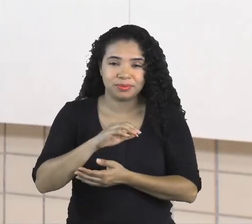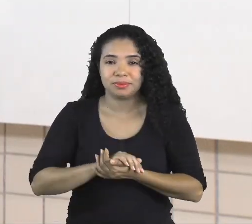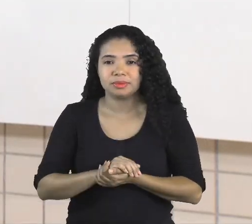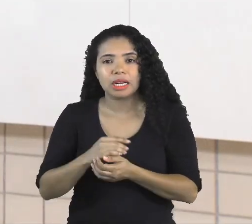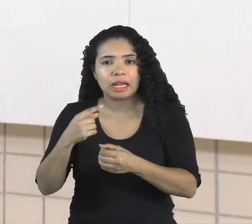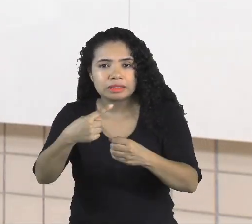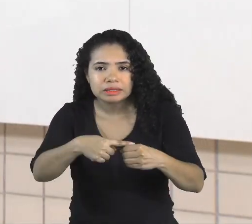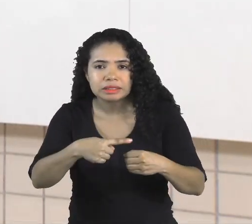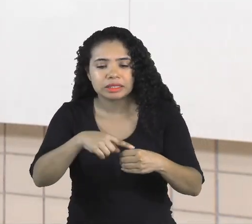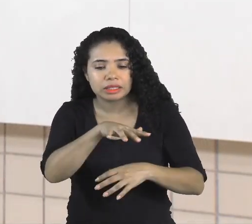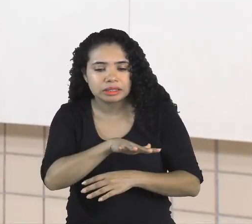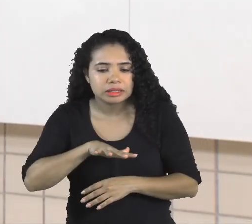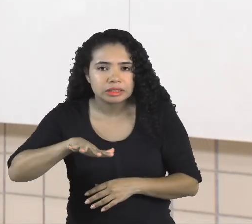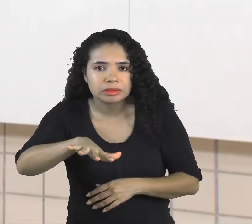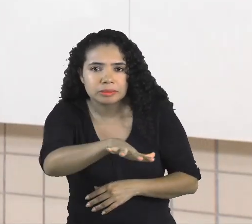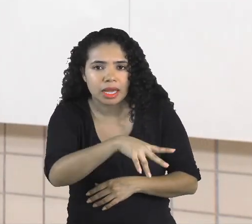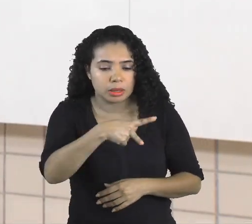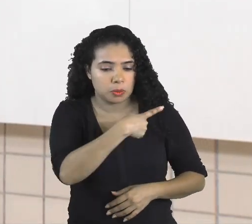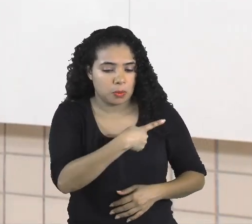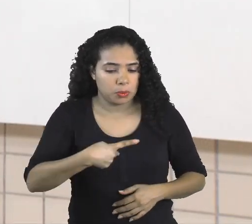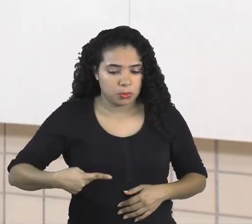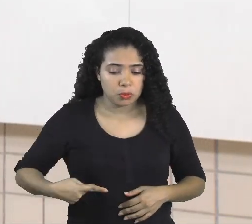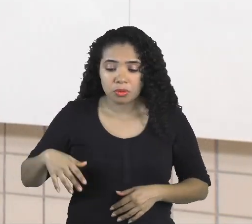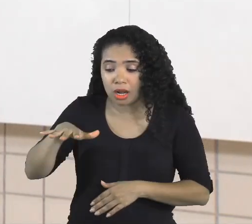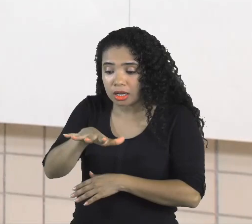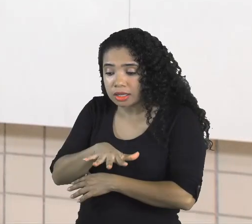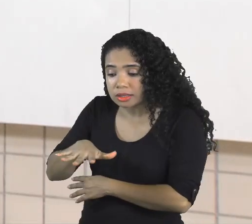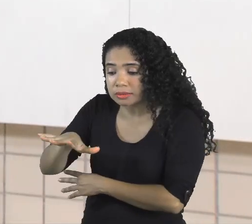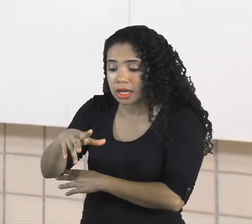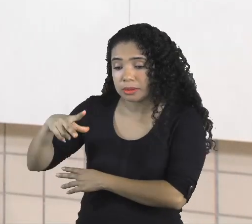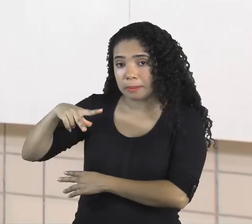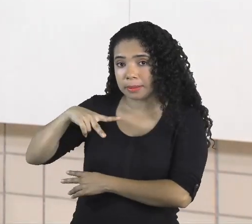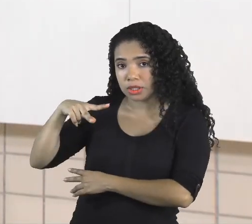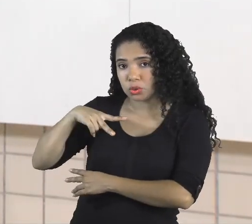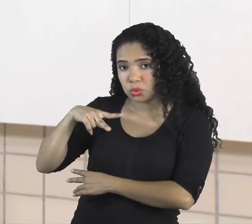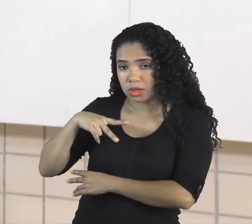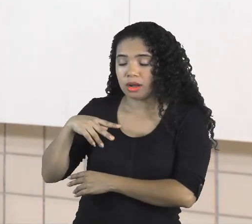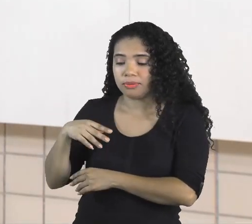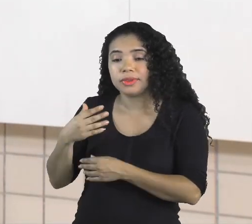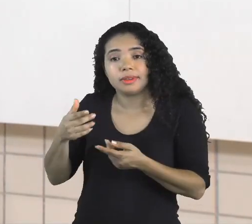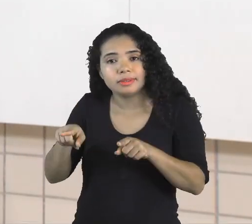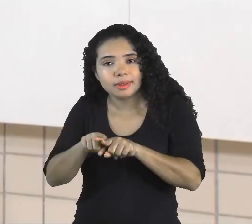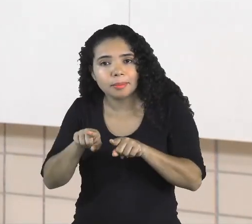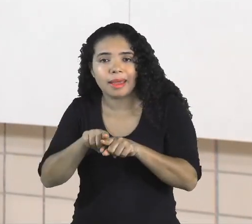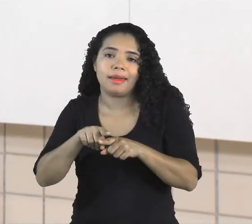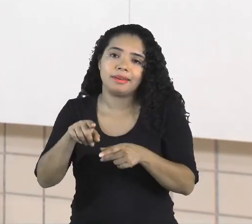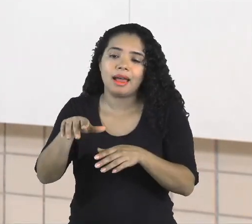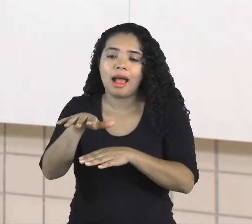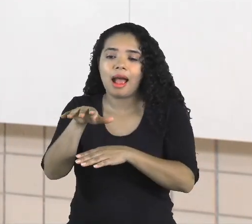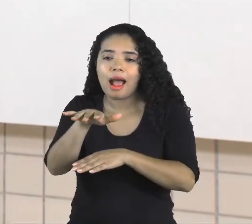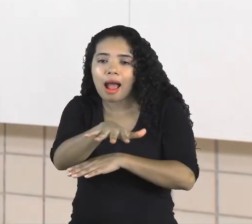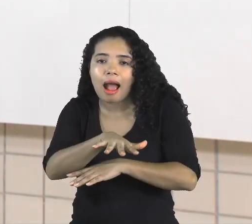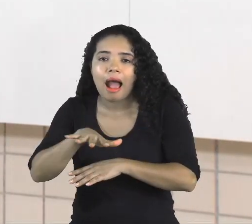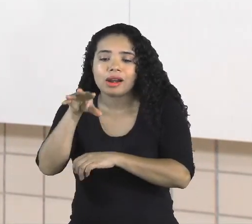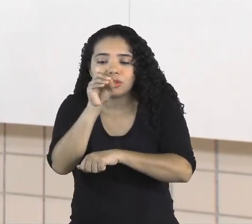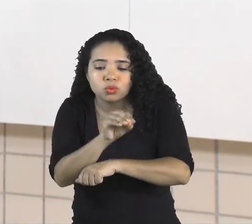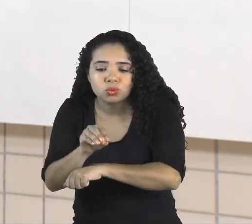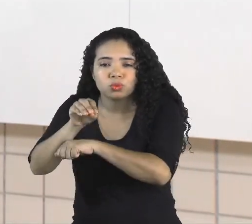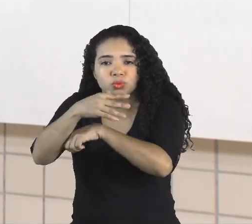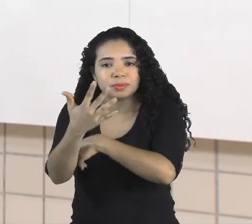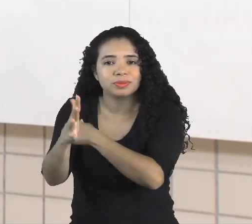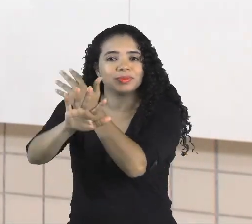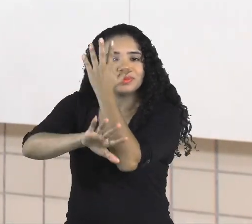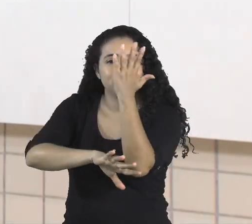seus espaços públicos e privados e sua área de conservação ambiental, certo? A gente, durante